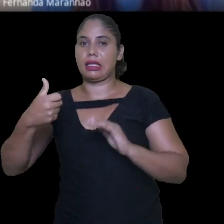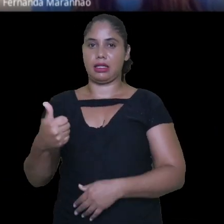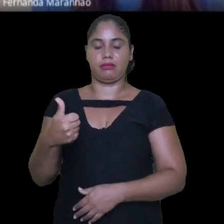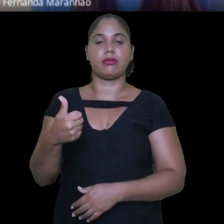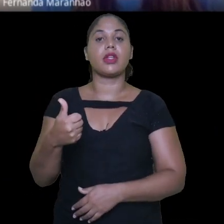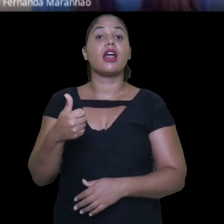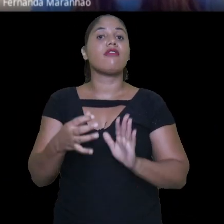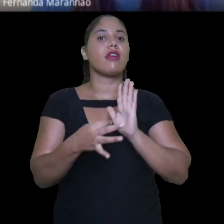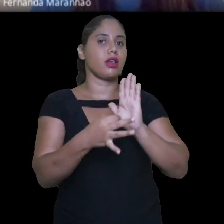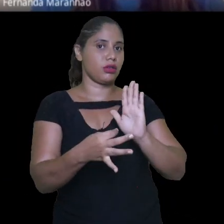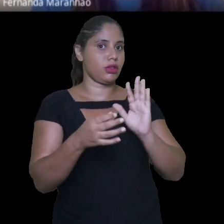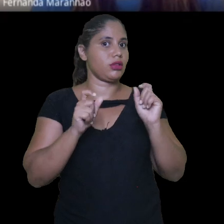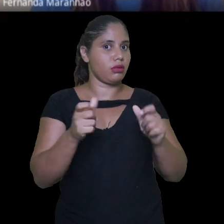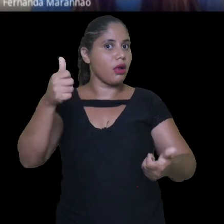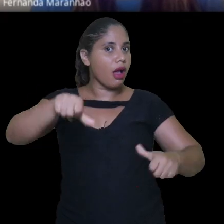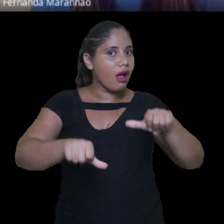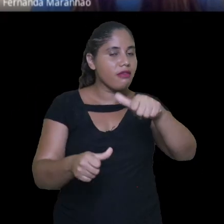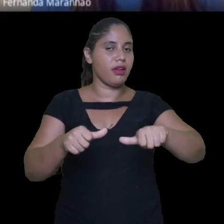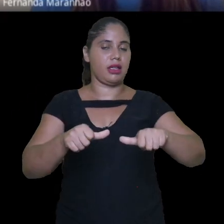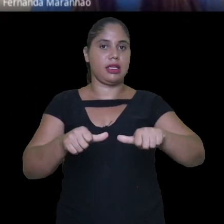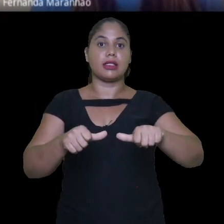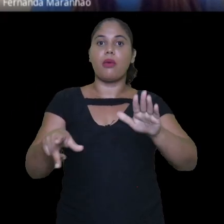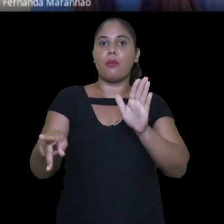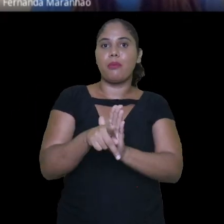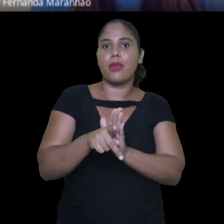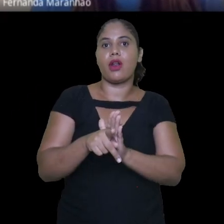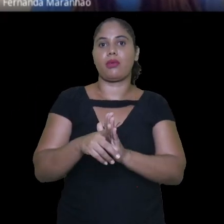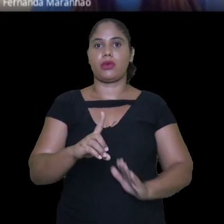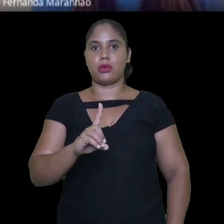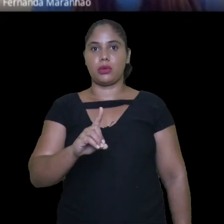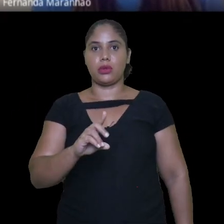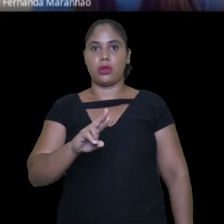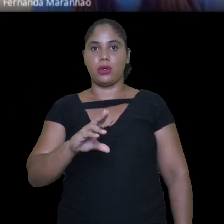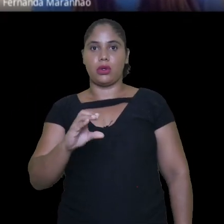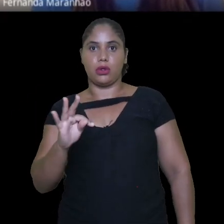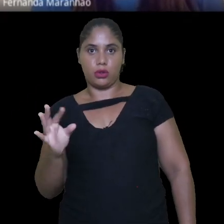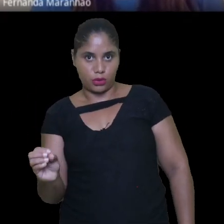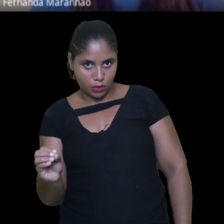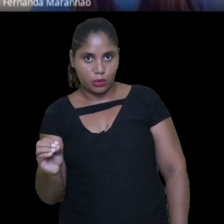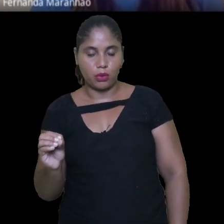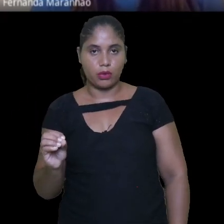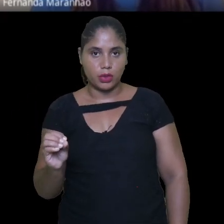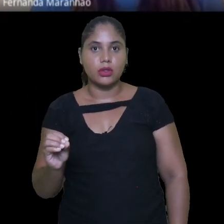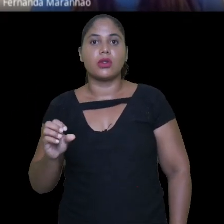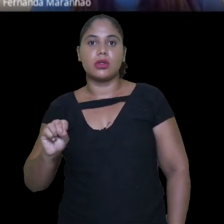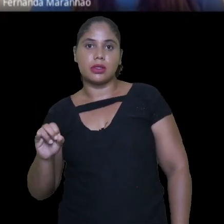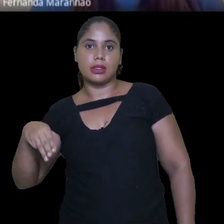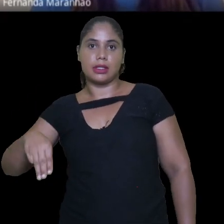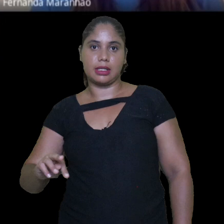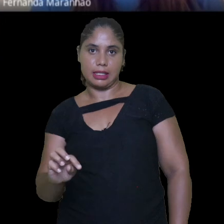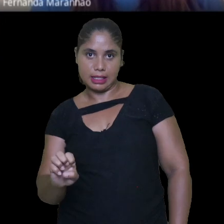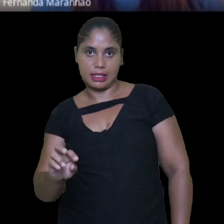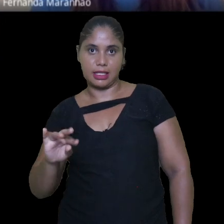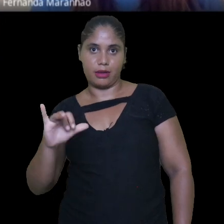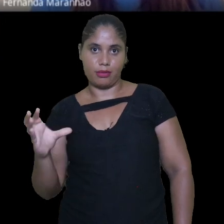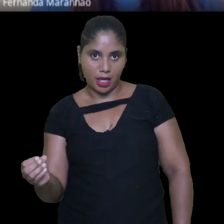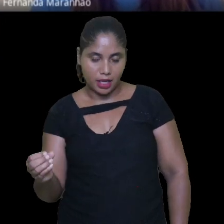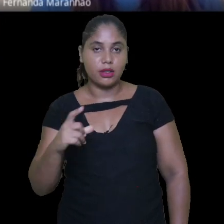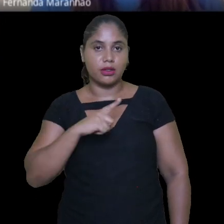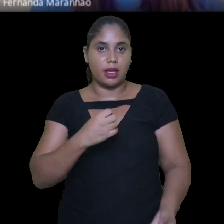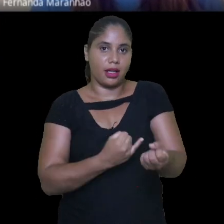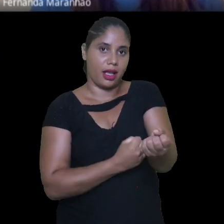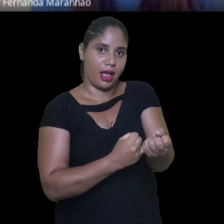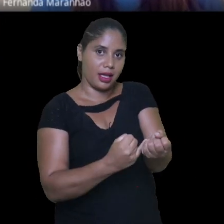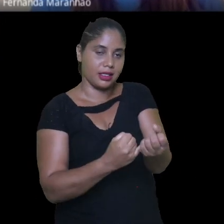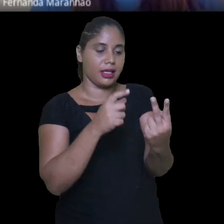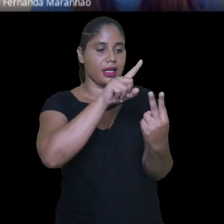artérias, do ducto venoso do feto, que é mais um vaso que fala sobre o bem-estar fetal. Então, se a gente tem uma diástole